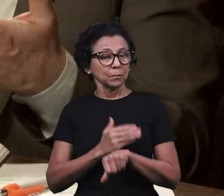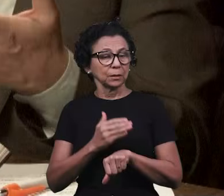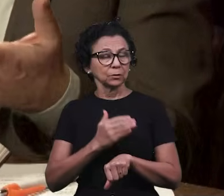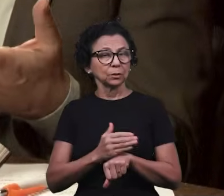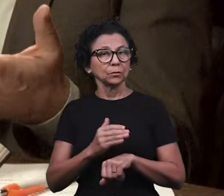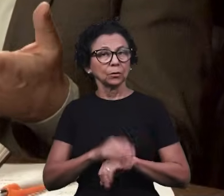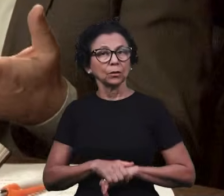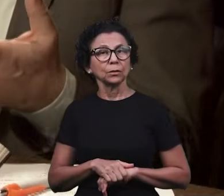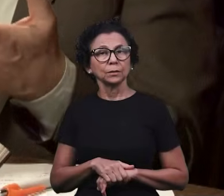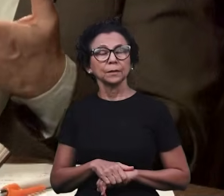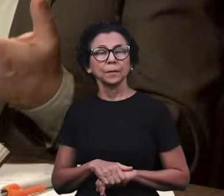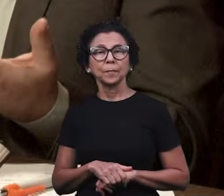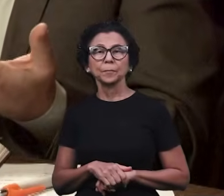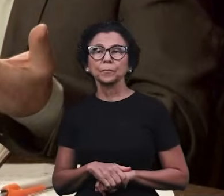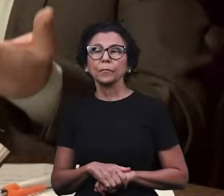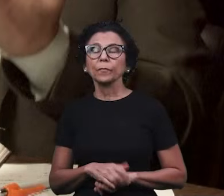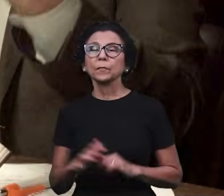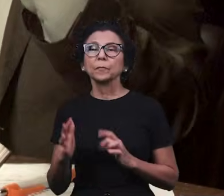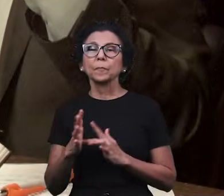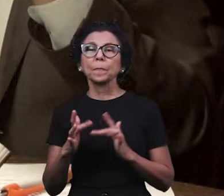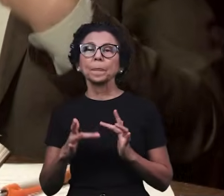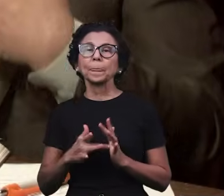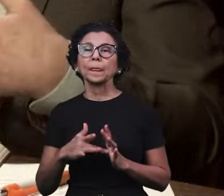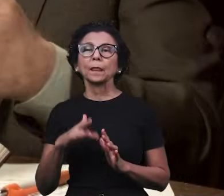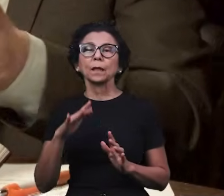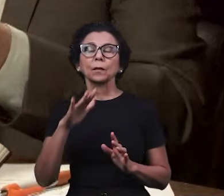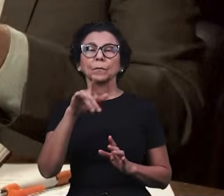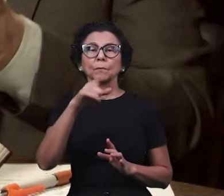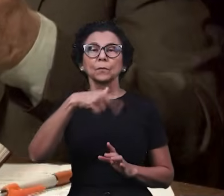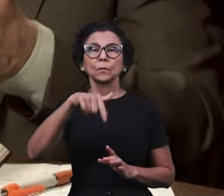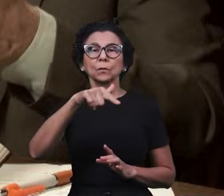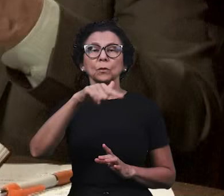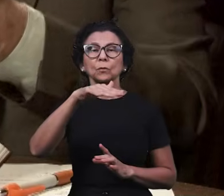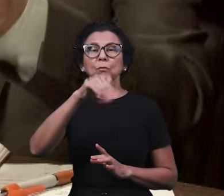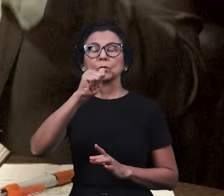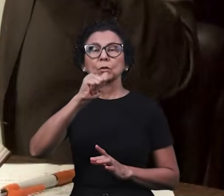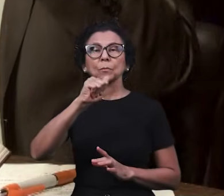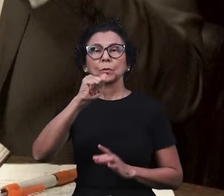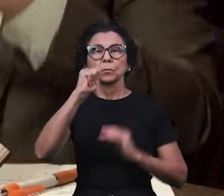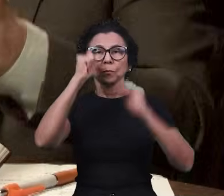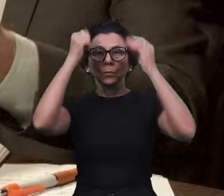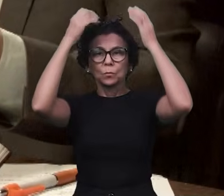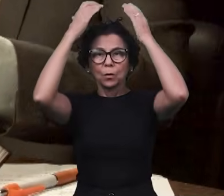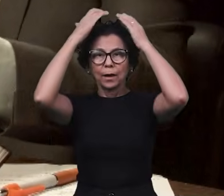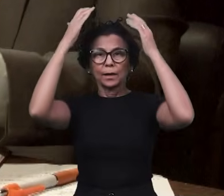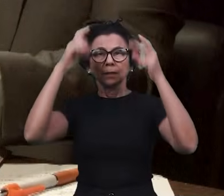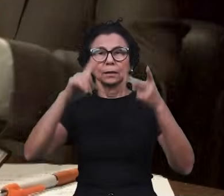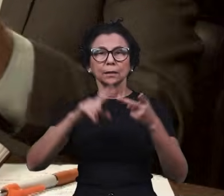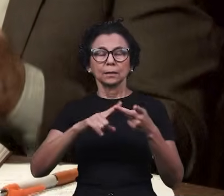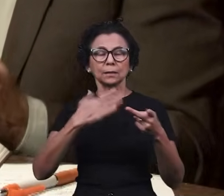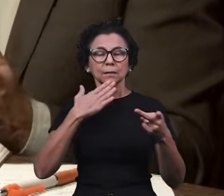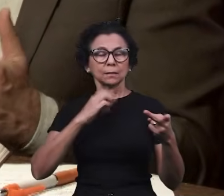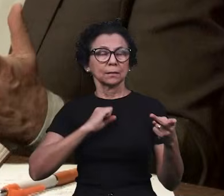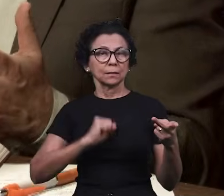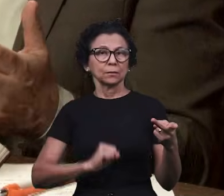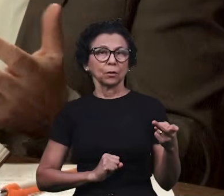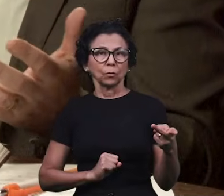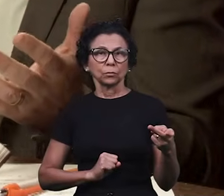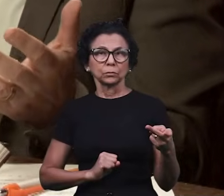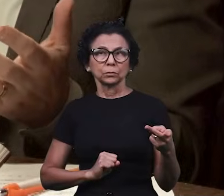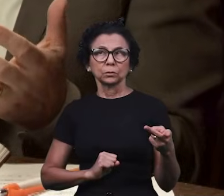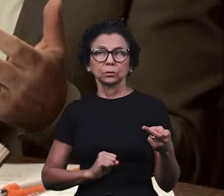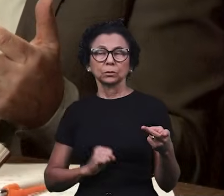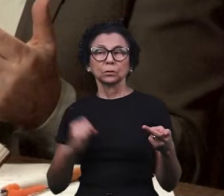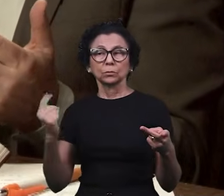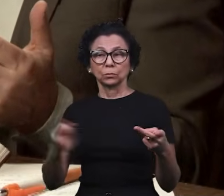e sacerdotes. Então, nós exercermos esse sacerdócio que o Pai nos deu através de Jesus